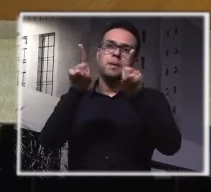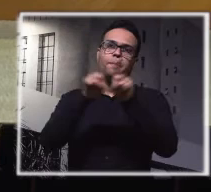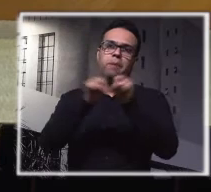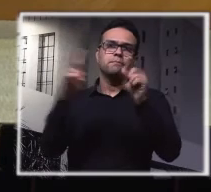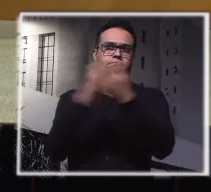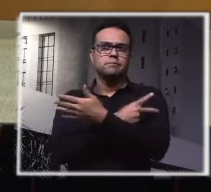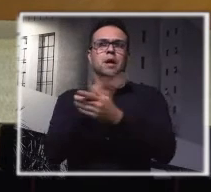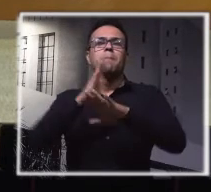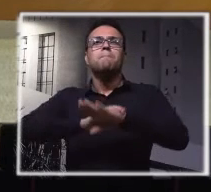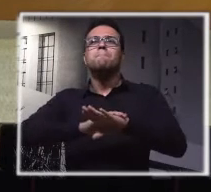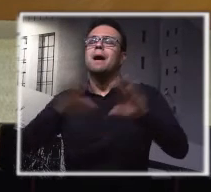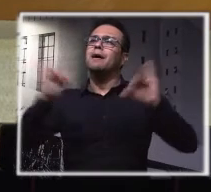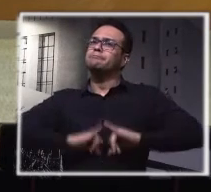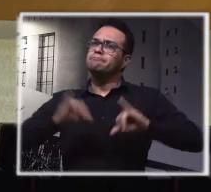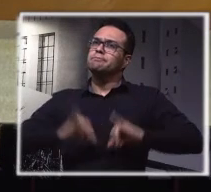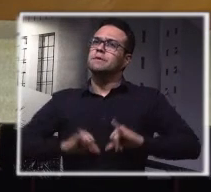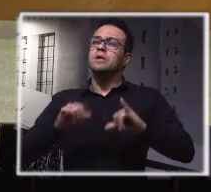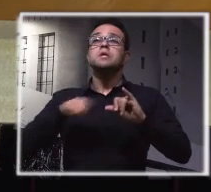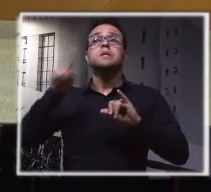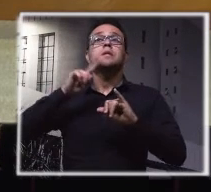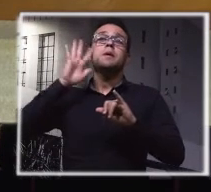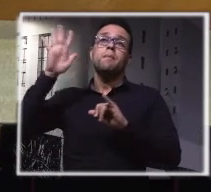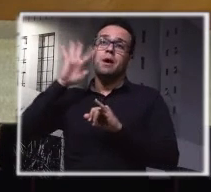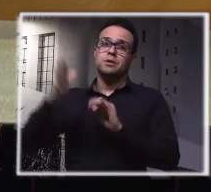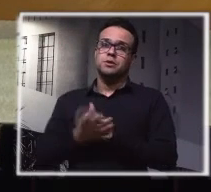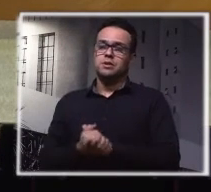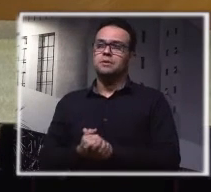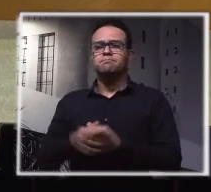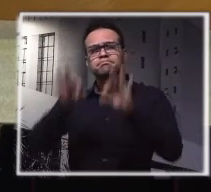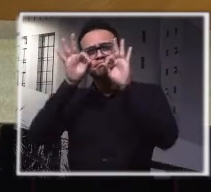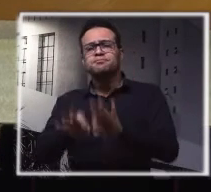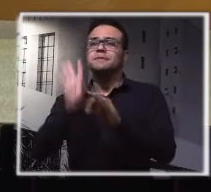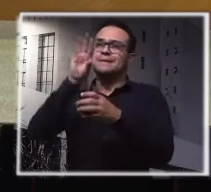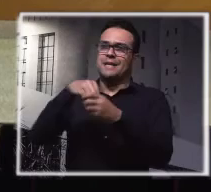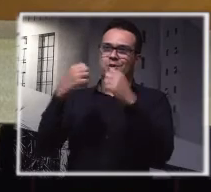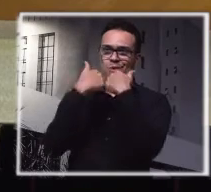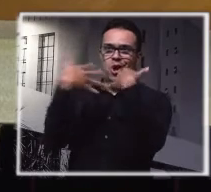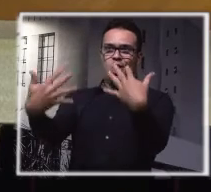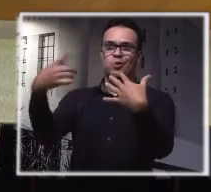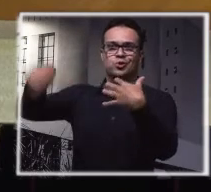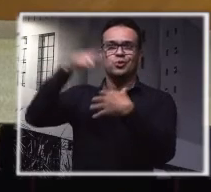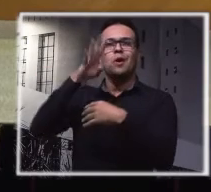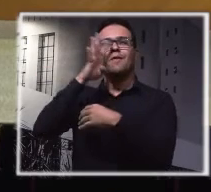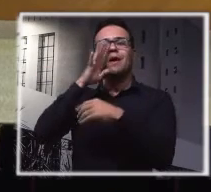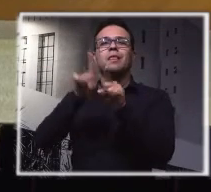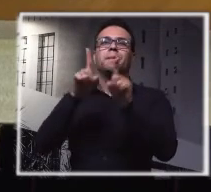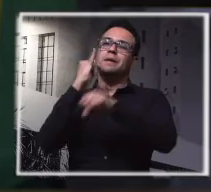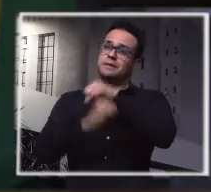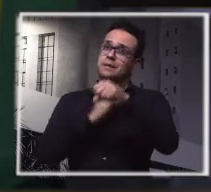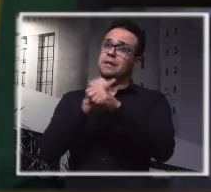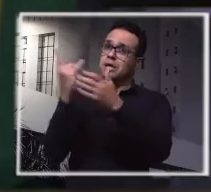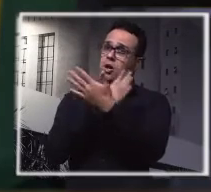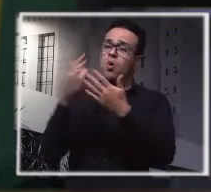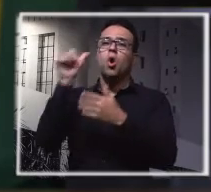acometem muito mais as mulheres do que nós podemos imaginar. Certamente, aqui dentro desse auditório, assistindo a gente pela internet,